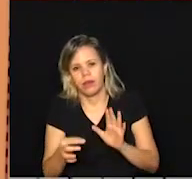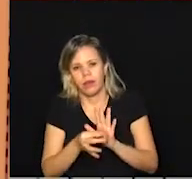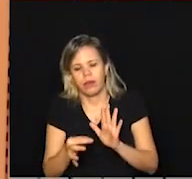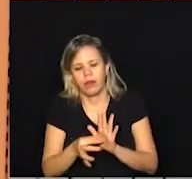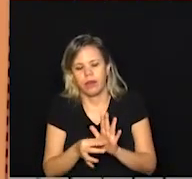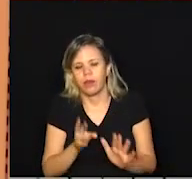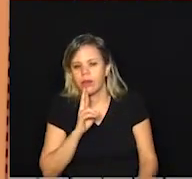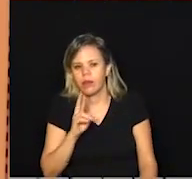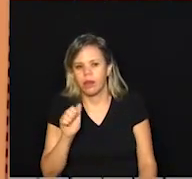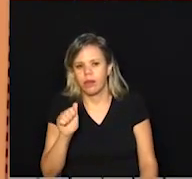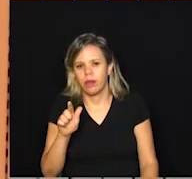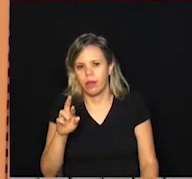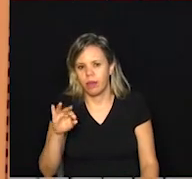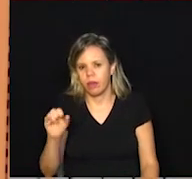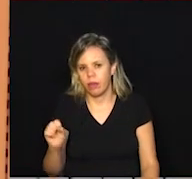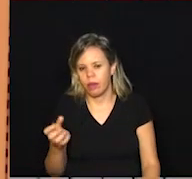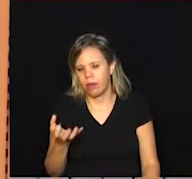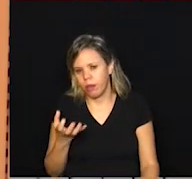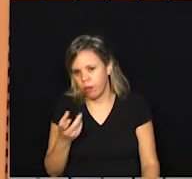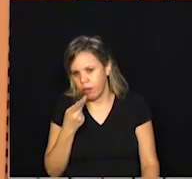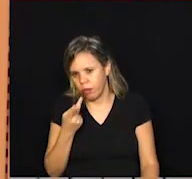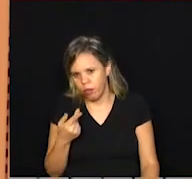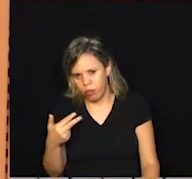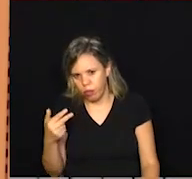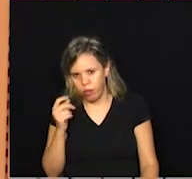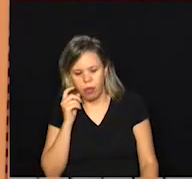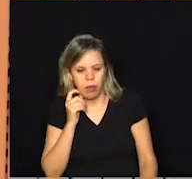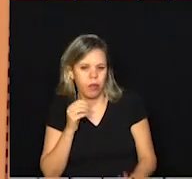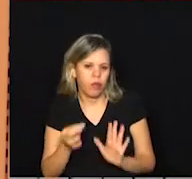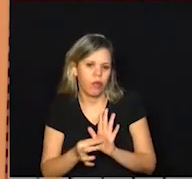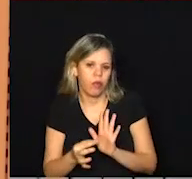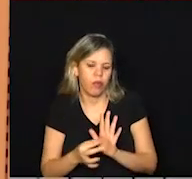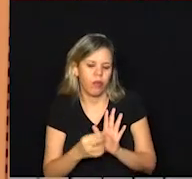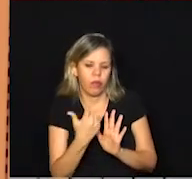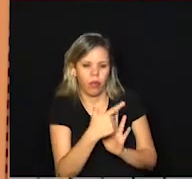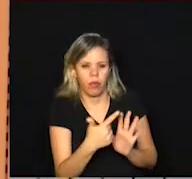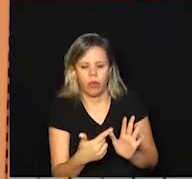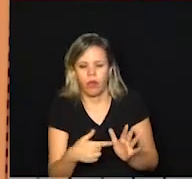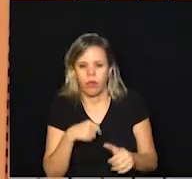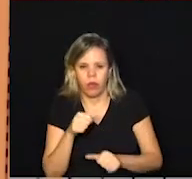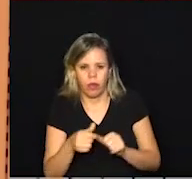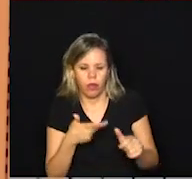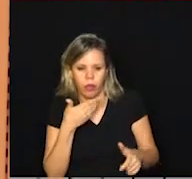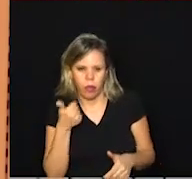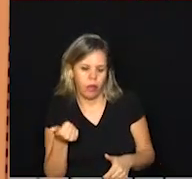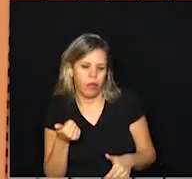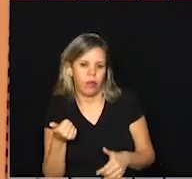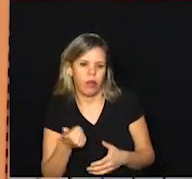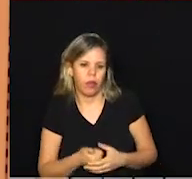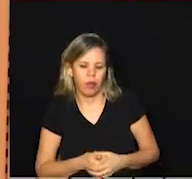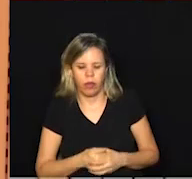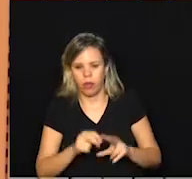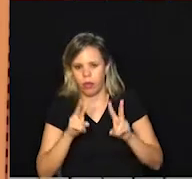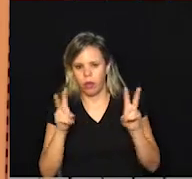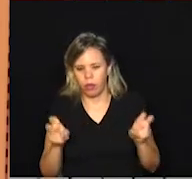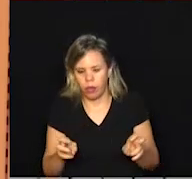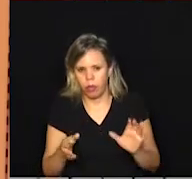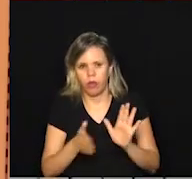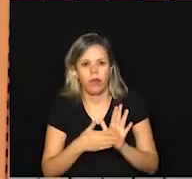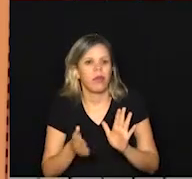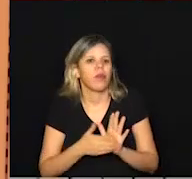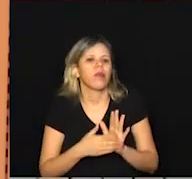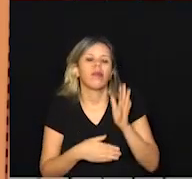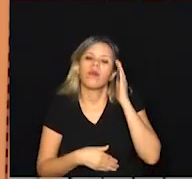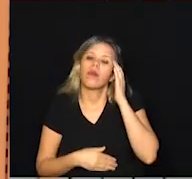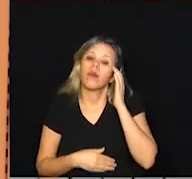Alessandra caso ela queira sugeri outros é outras tem a outras propostas